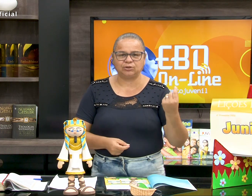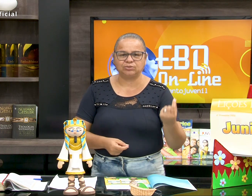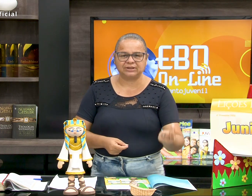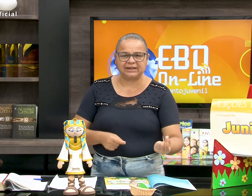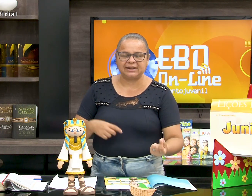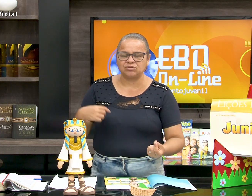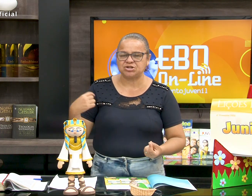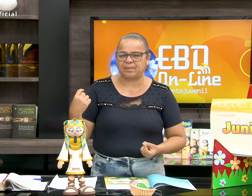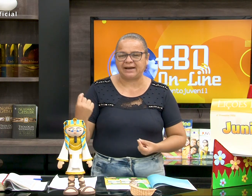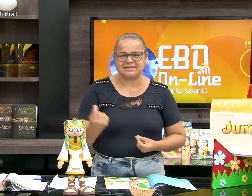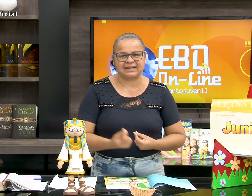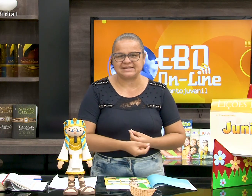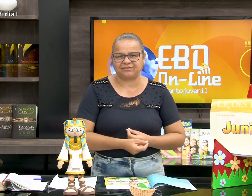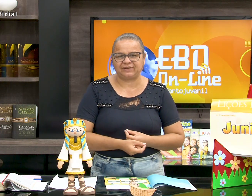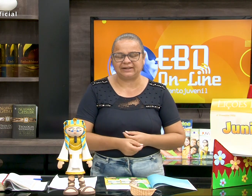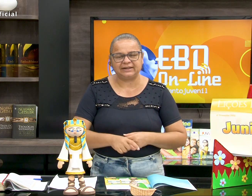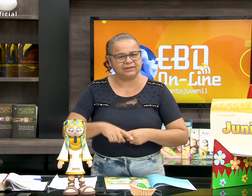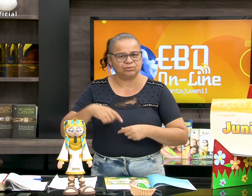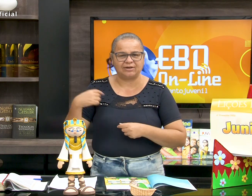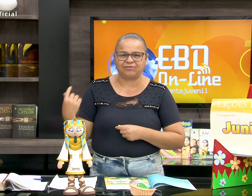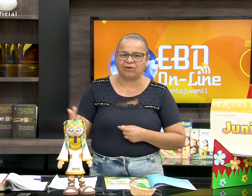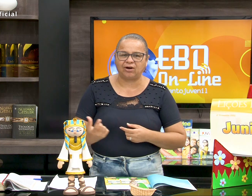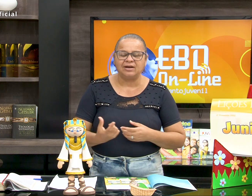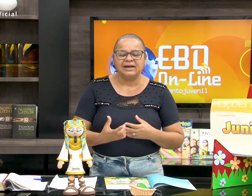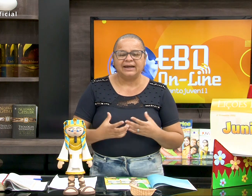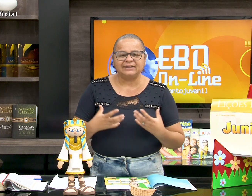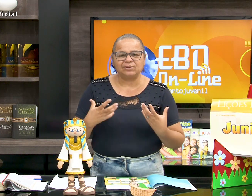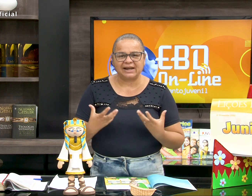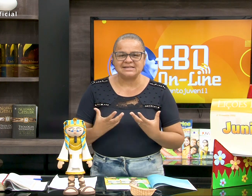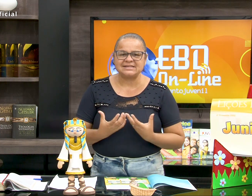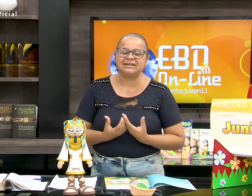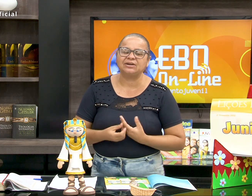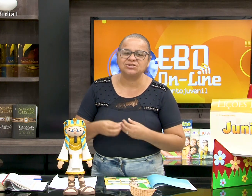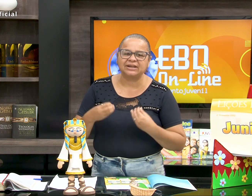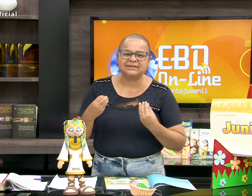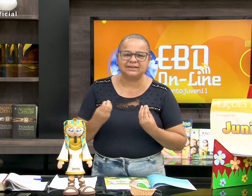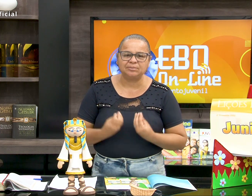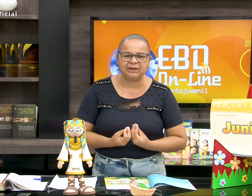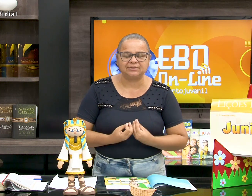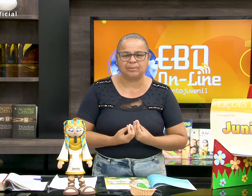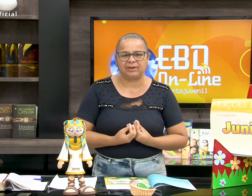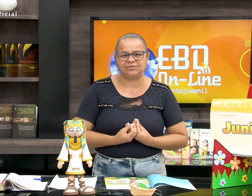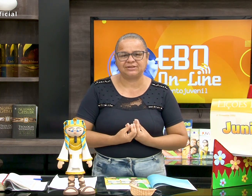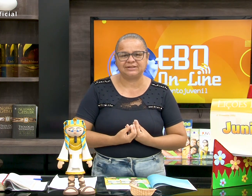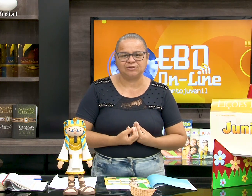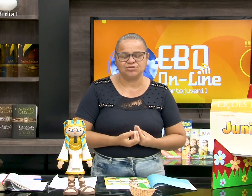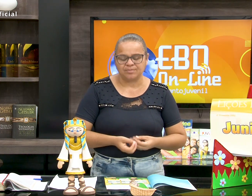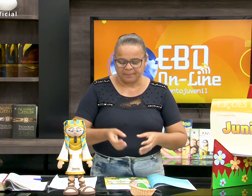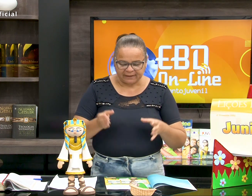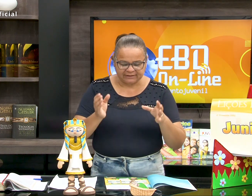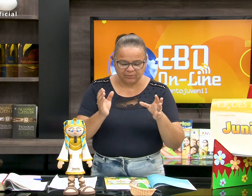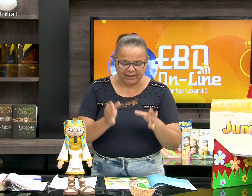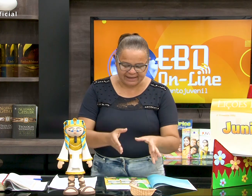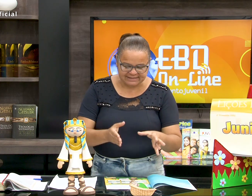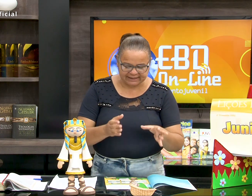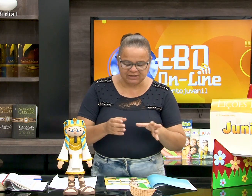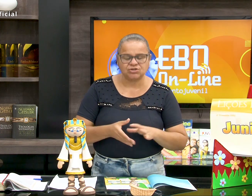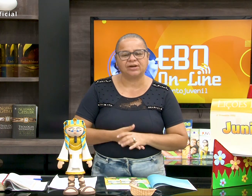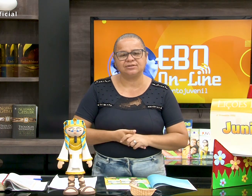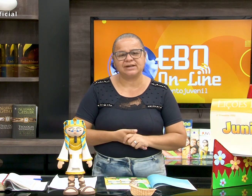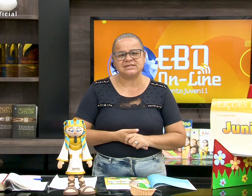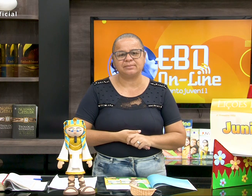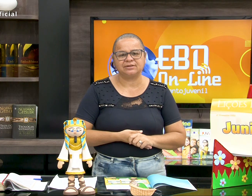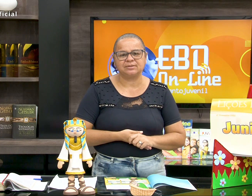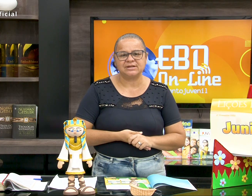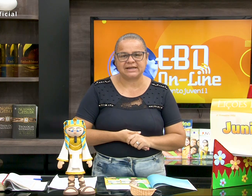observam na doutrina, os pais em casa falando, a avó. Então, graças a Deus, tem entendimento da palavra de Deus. Então, essa é a